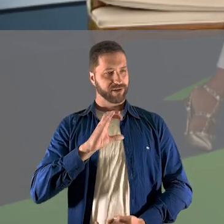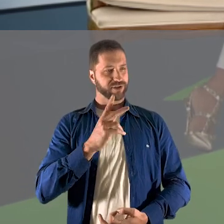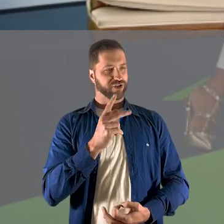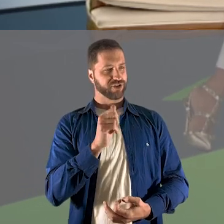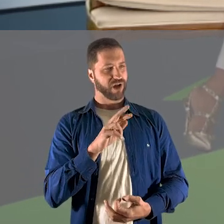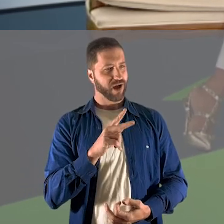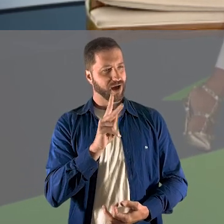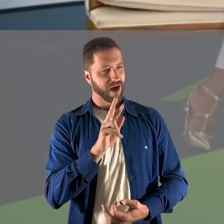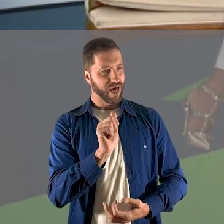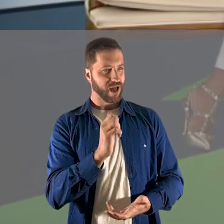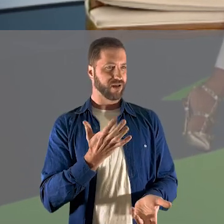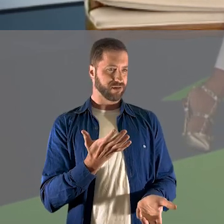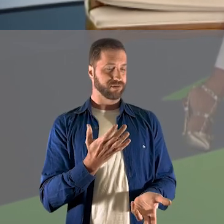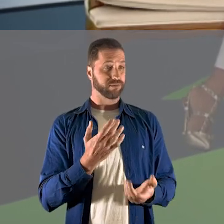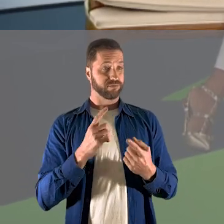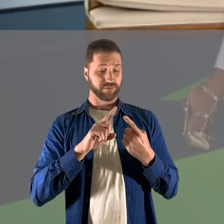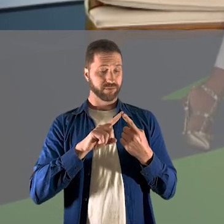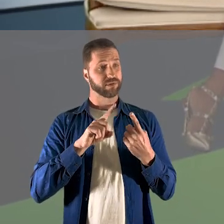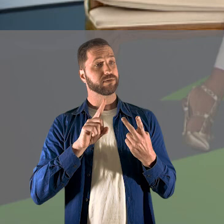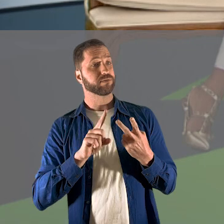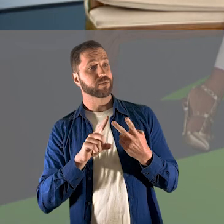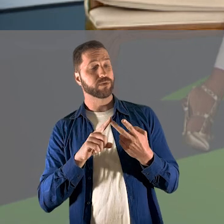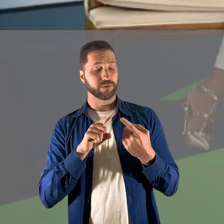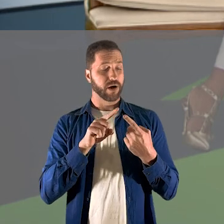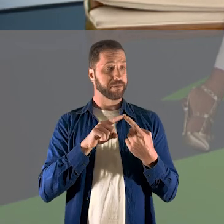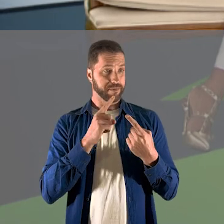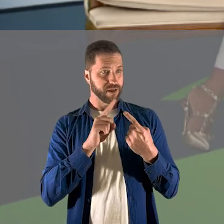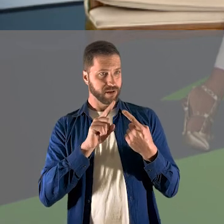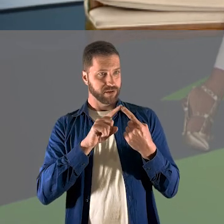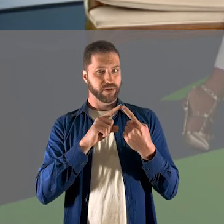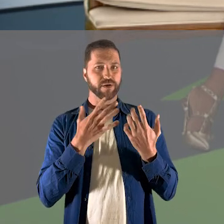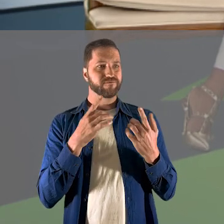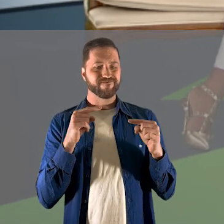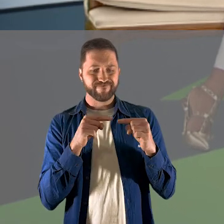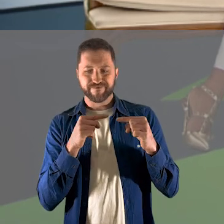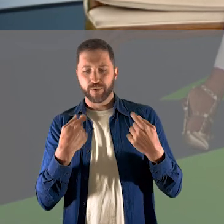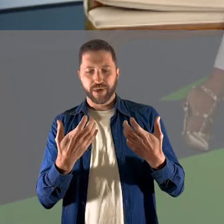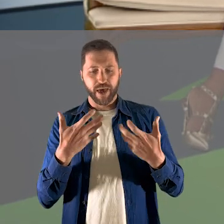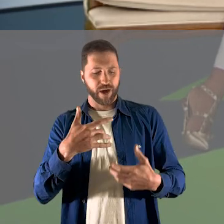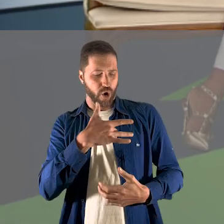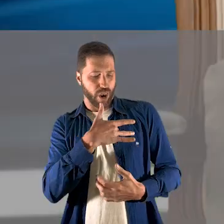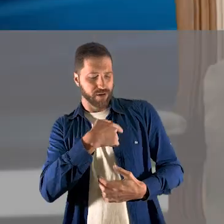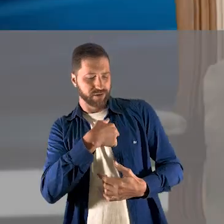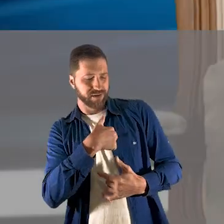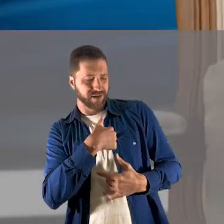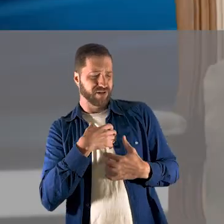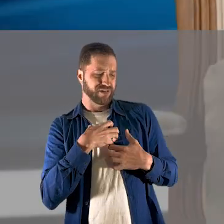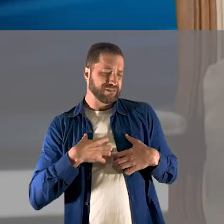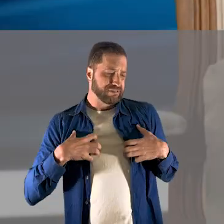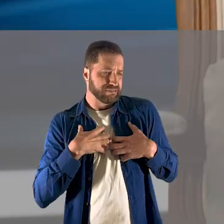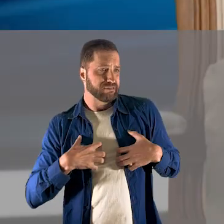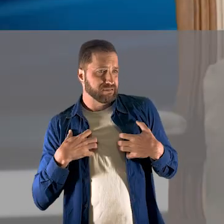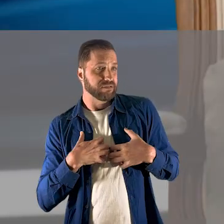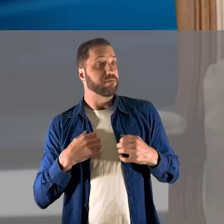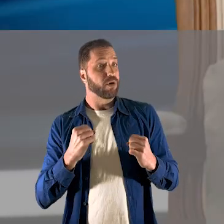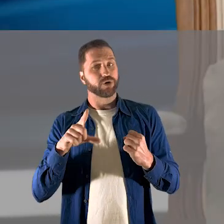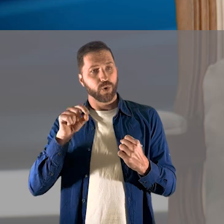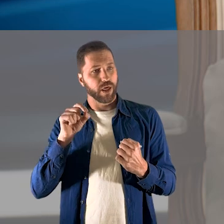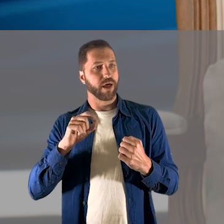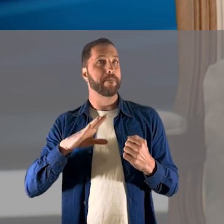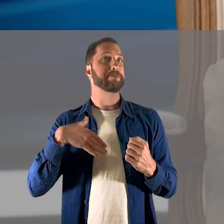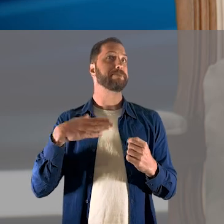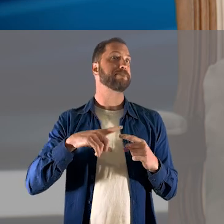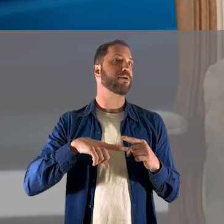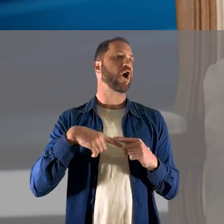degustação olfativa E aí aquele dia ah eu quero cardíaco porque eu tô precisando tratar algumas emoções